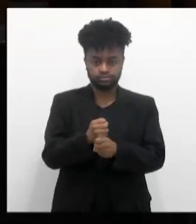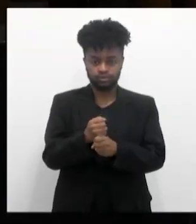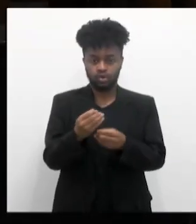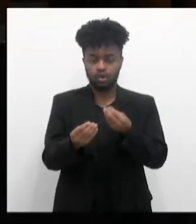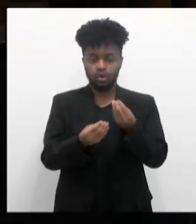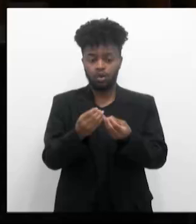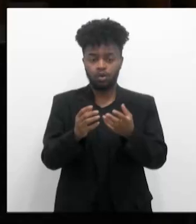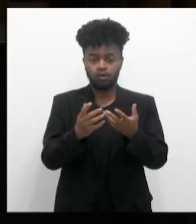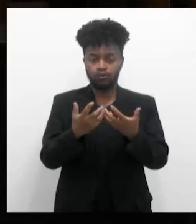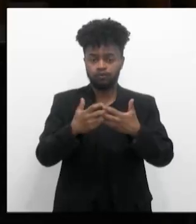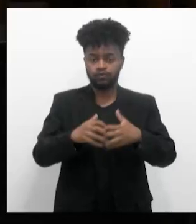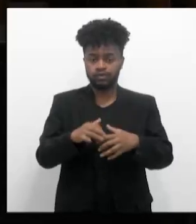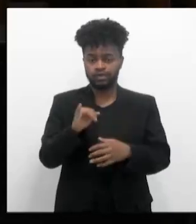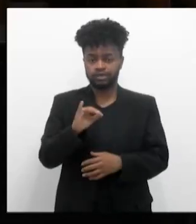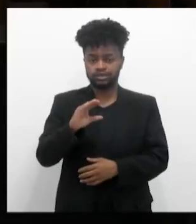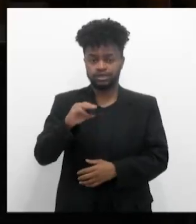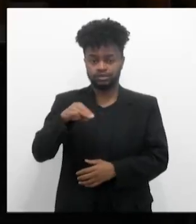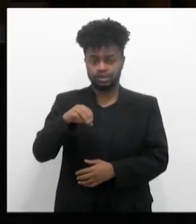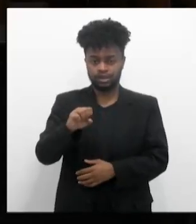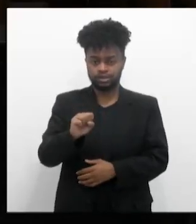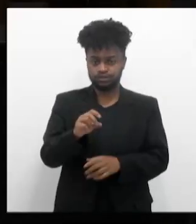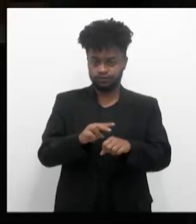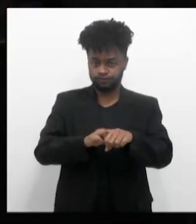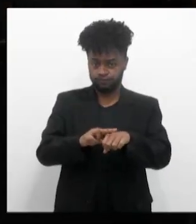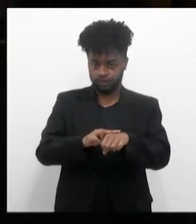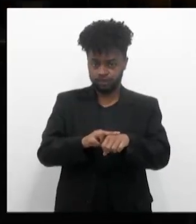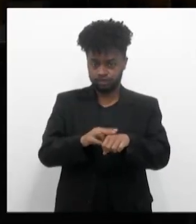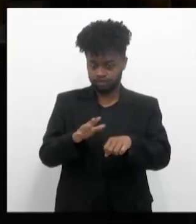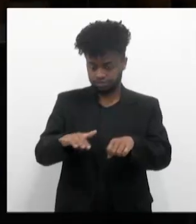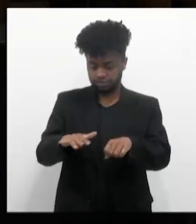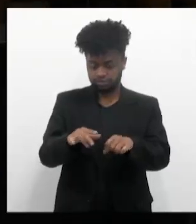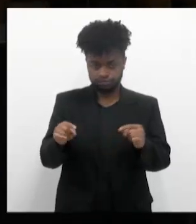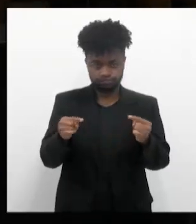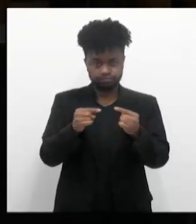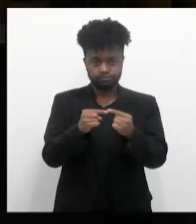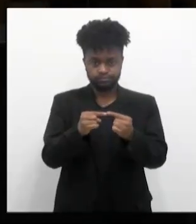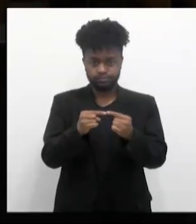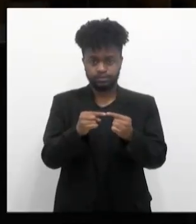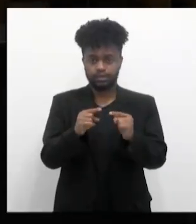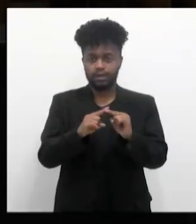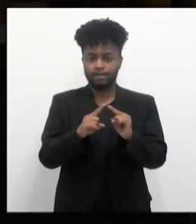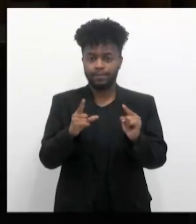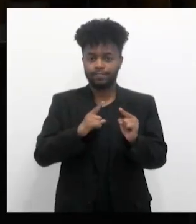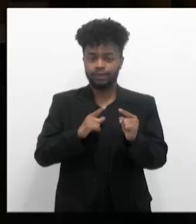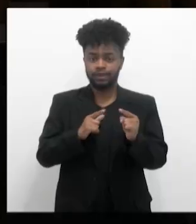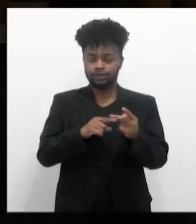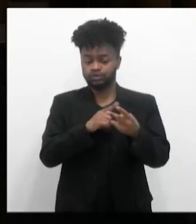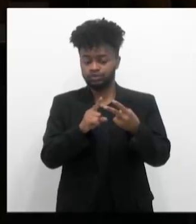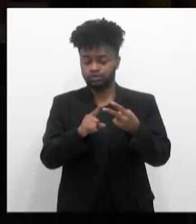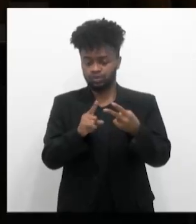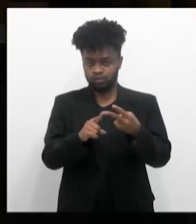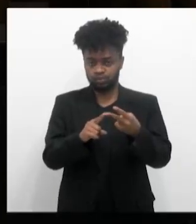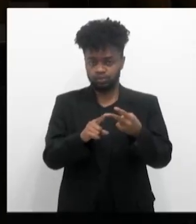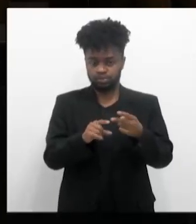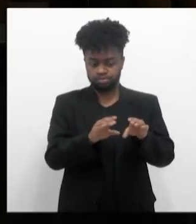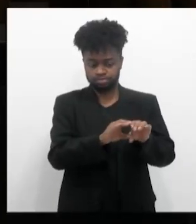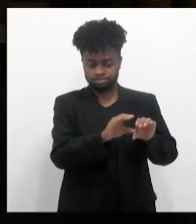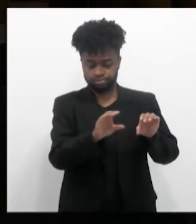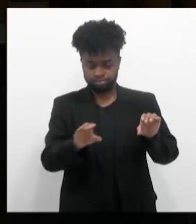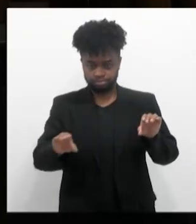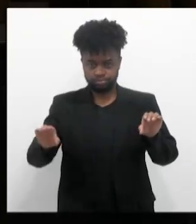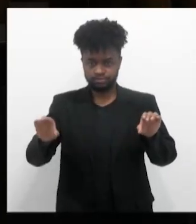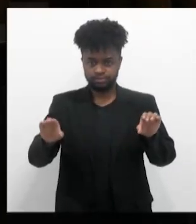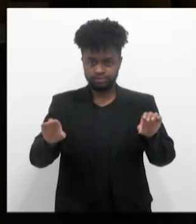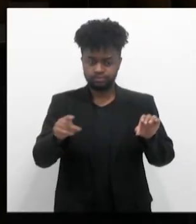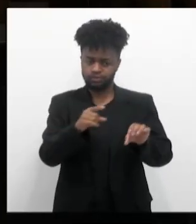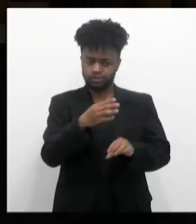do ICMS verde, é essa rede que vale. Mas tem uma segunda rede, deputado Dionísio Lins, que